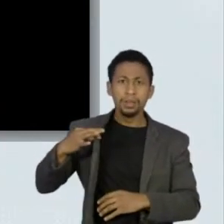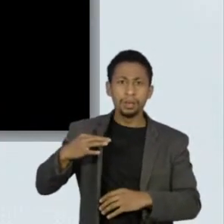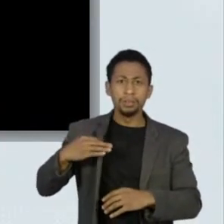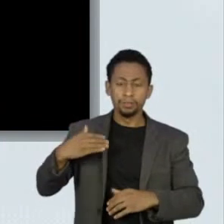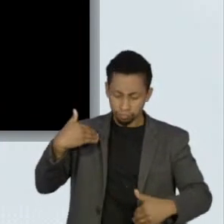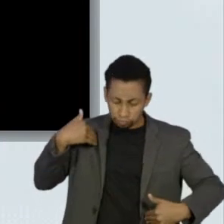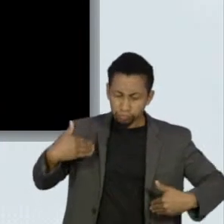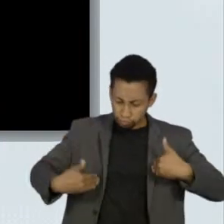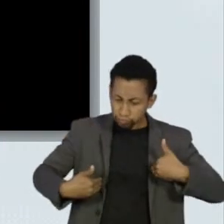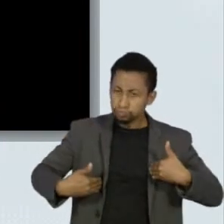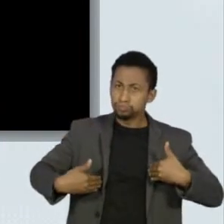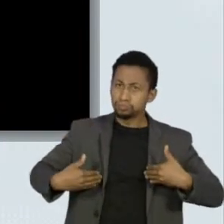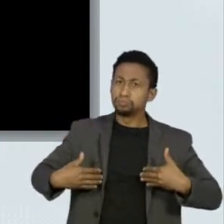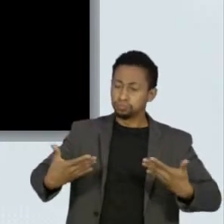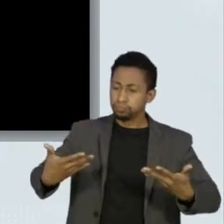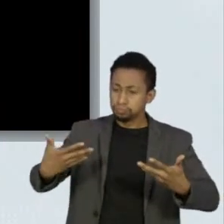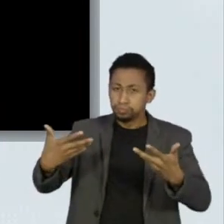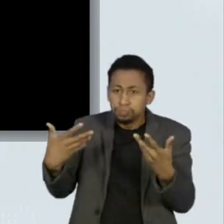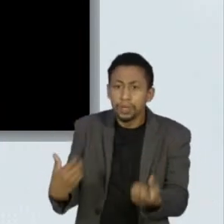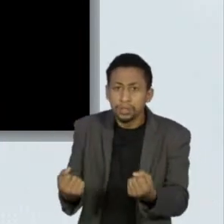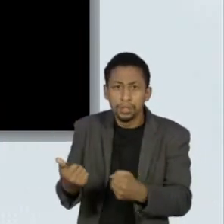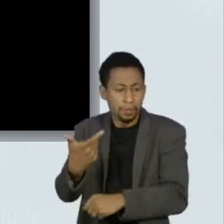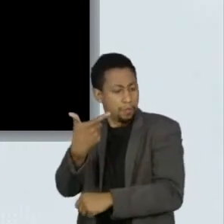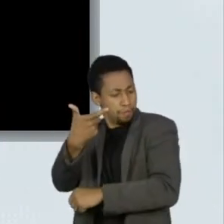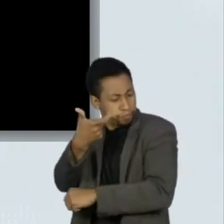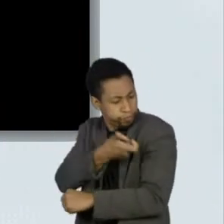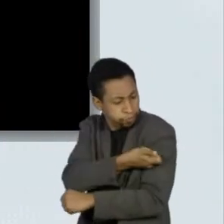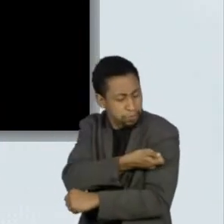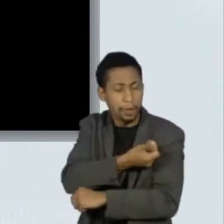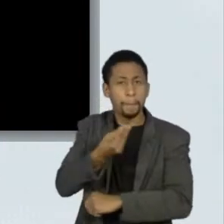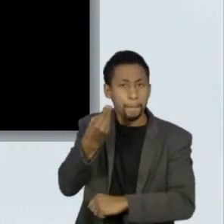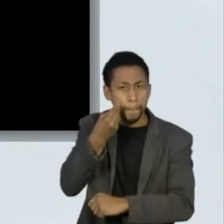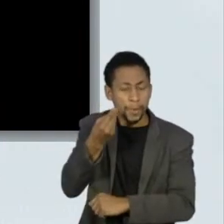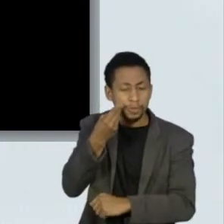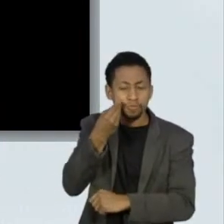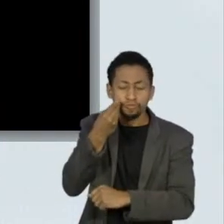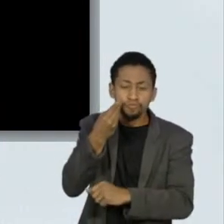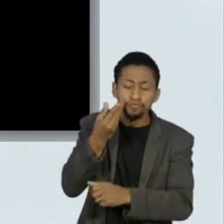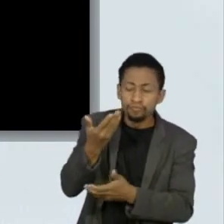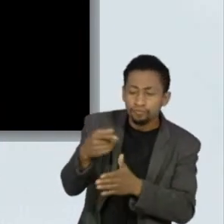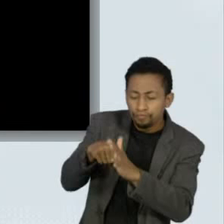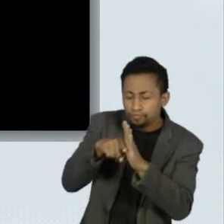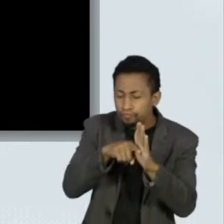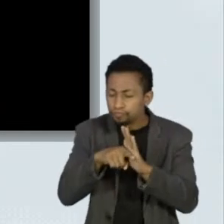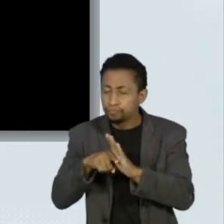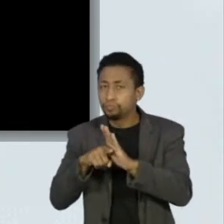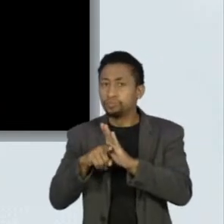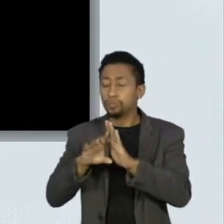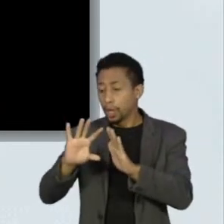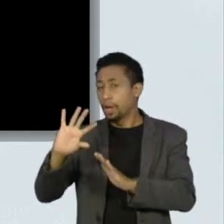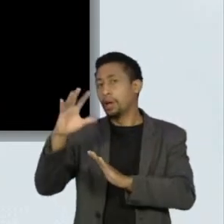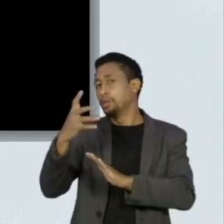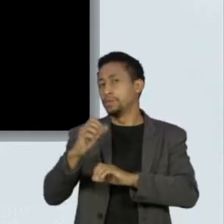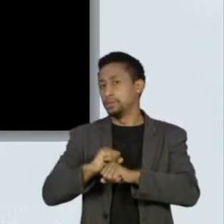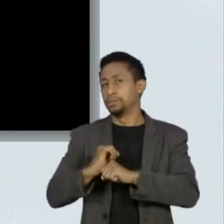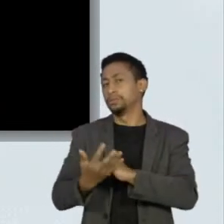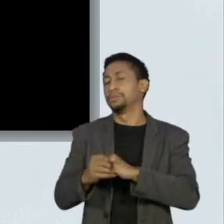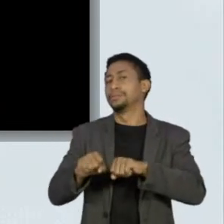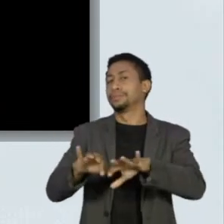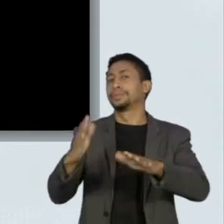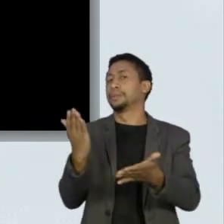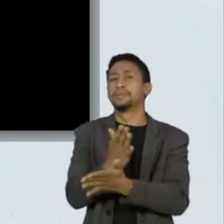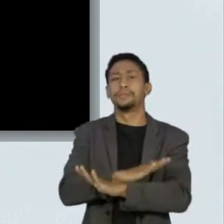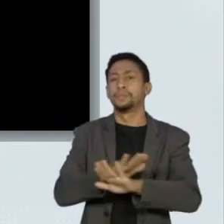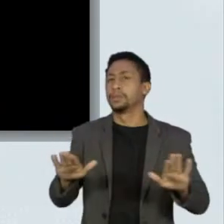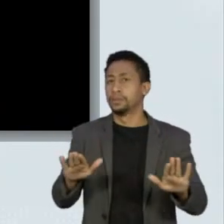corpo para ajudar a encontrar essa solução à epidemia. A esses voluntários, a todos esses